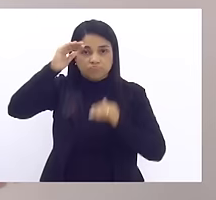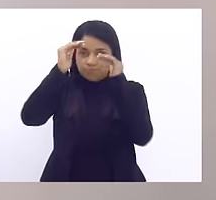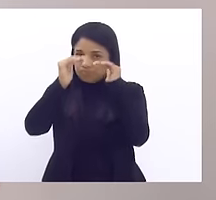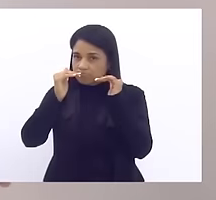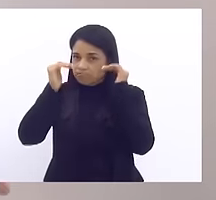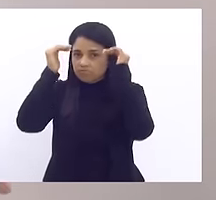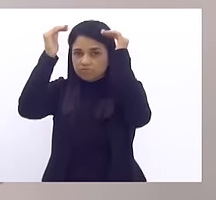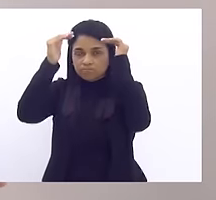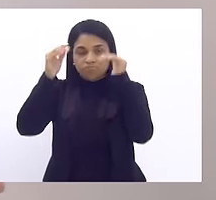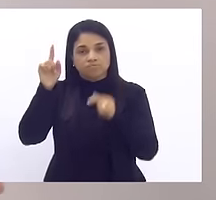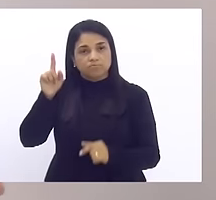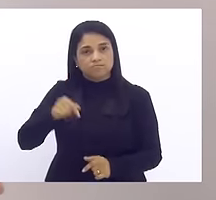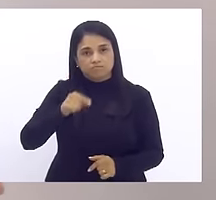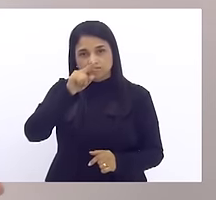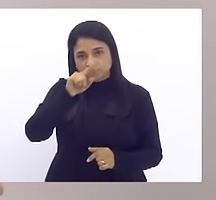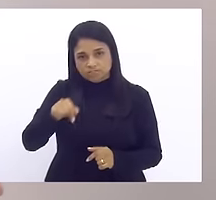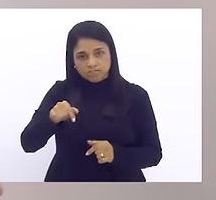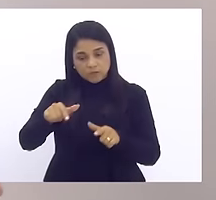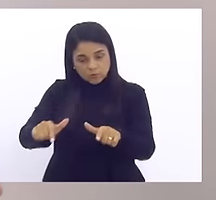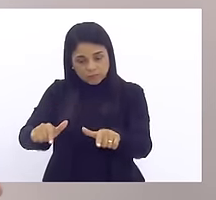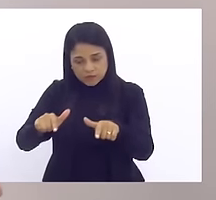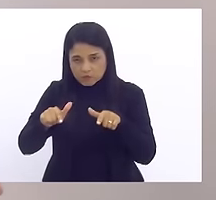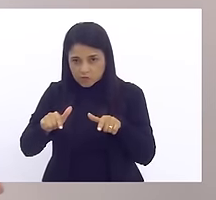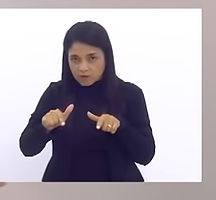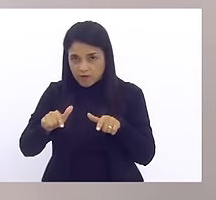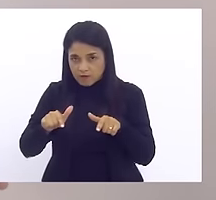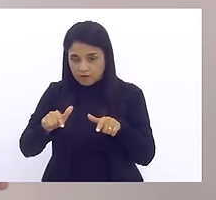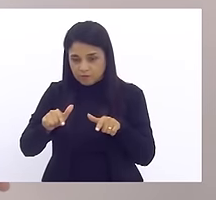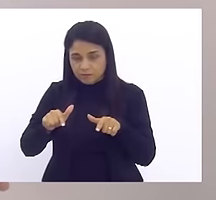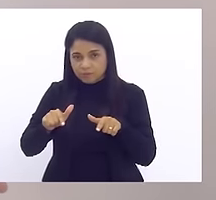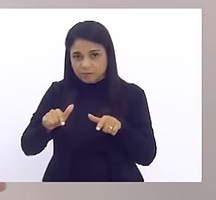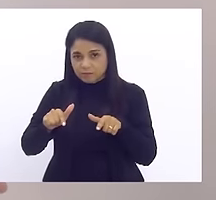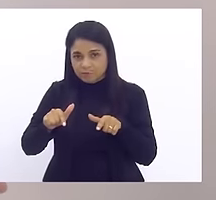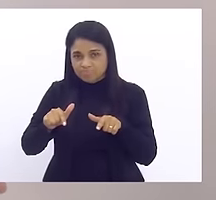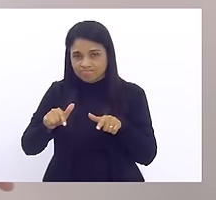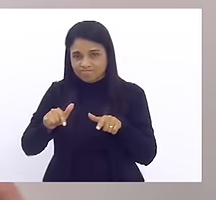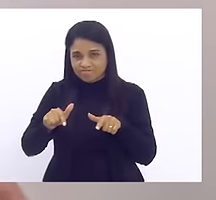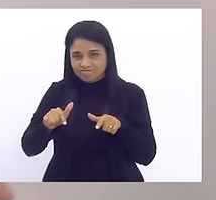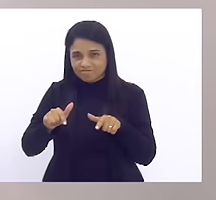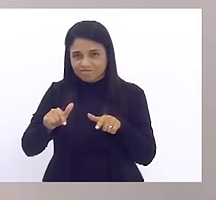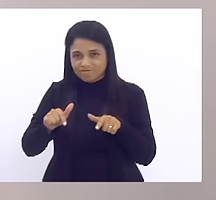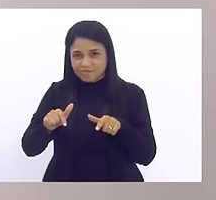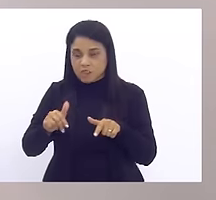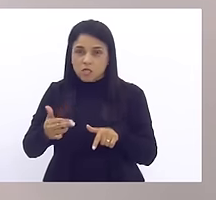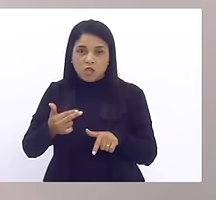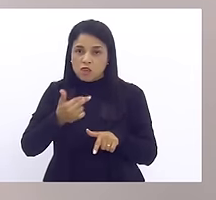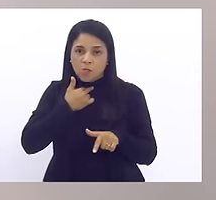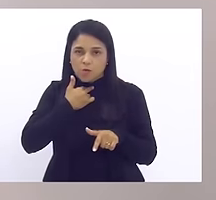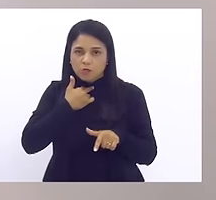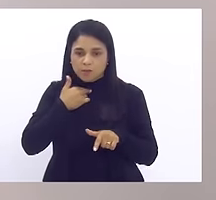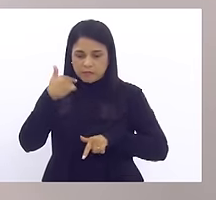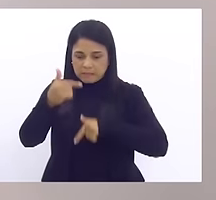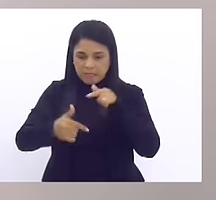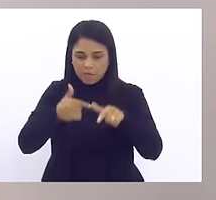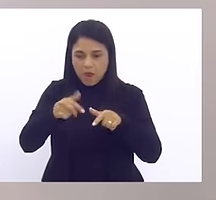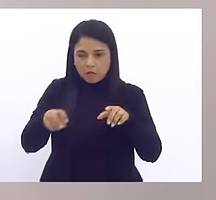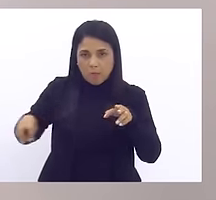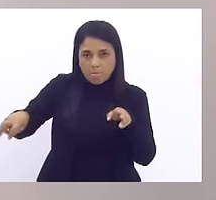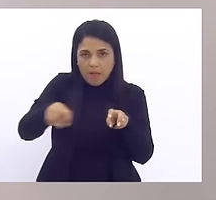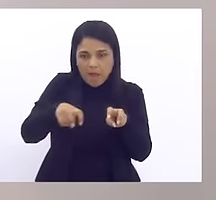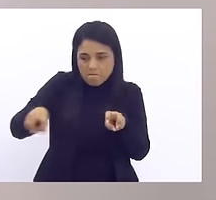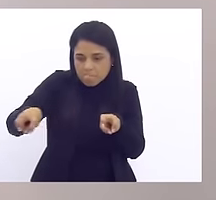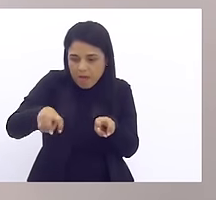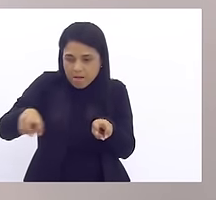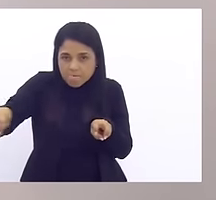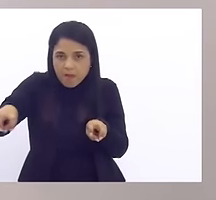torna aluno esse certificado de aprovação automaticamente ele não tem condições de operar mais sem contar que